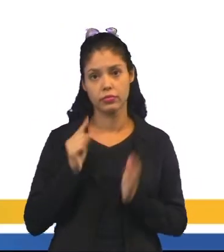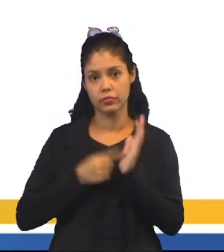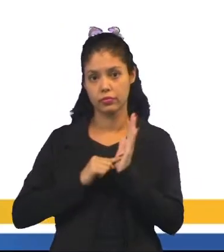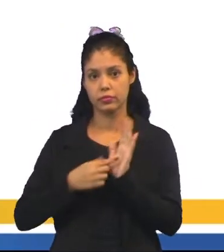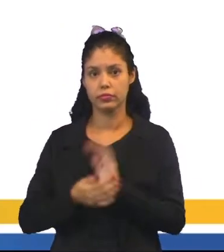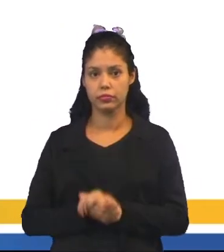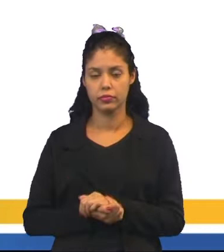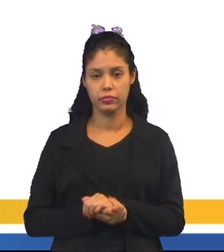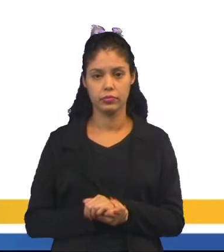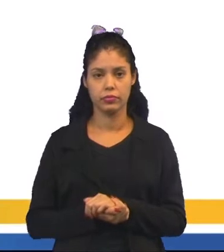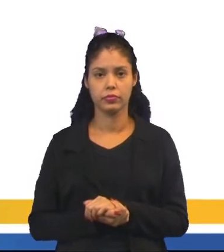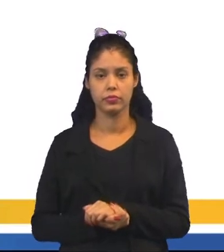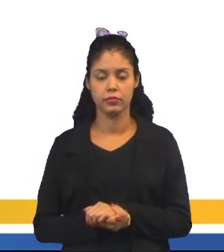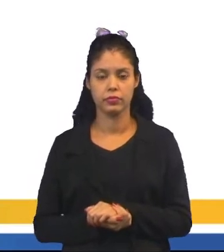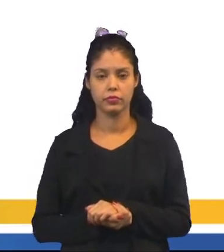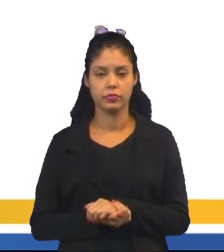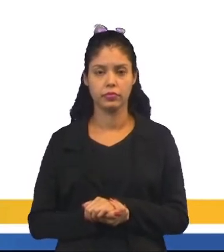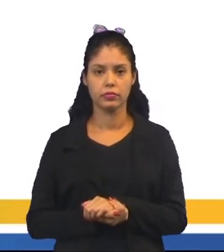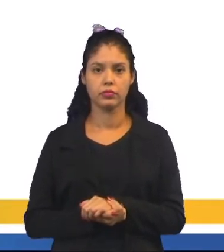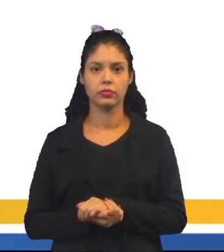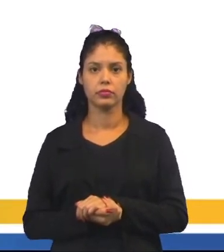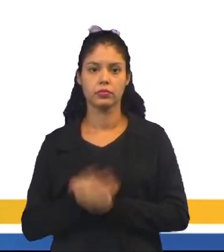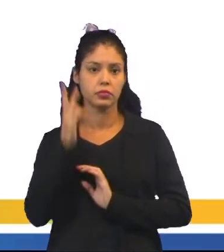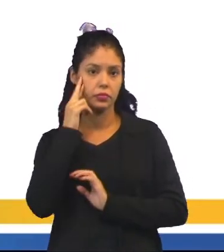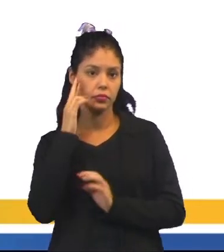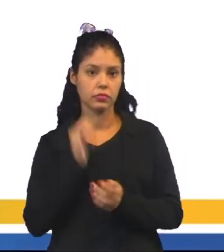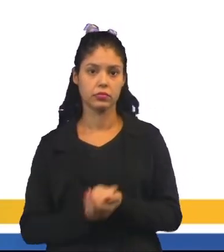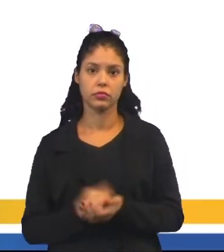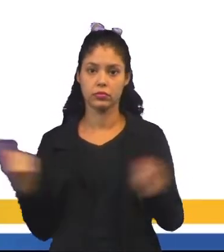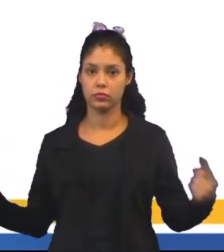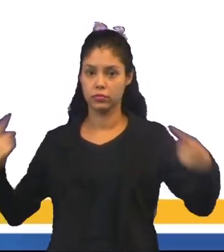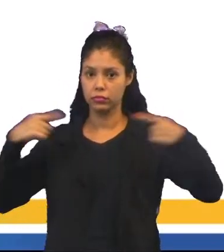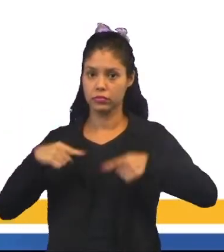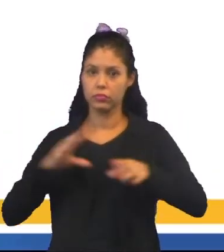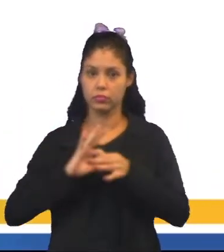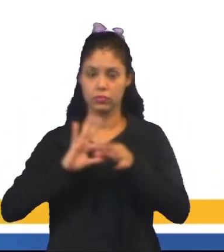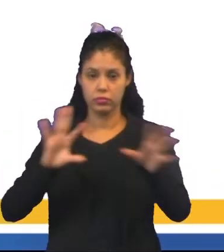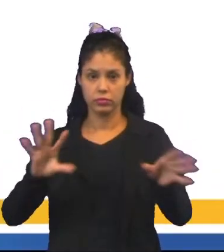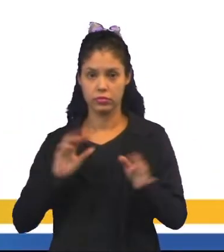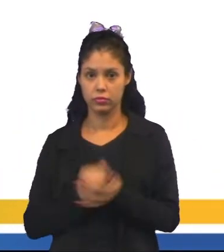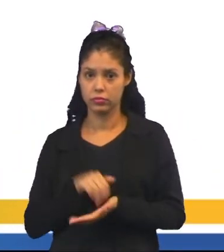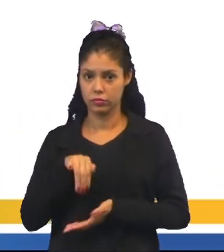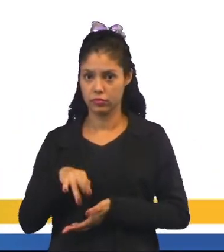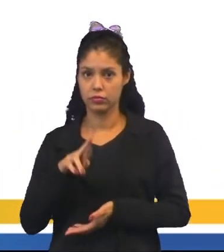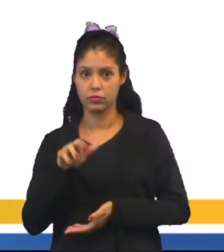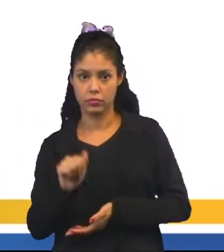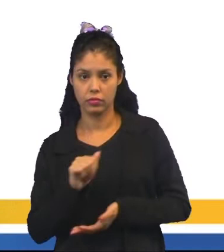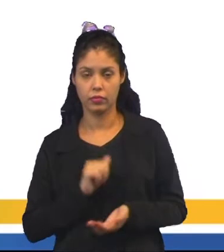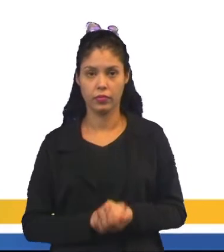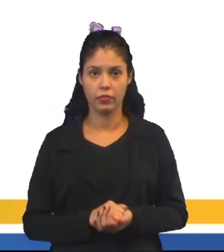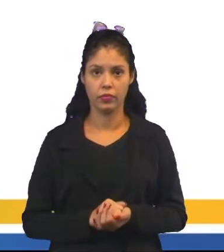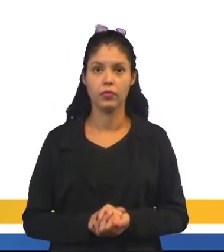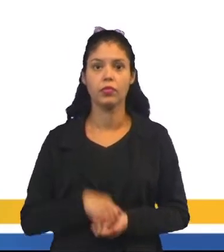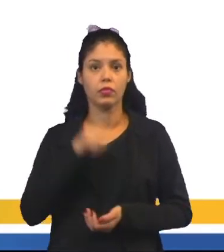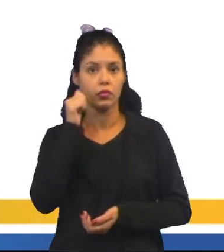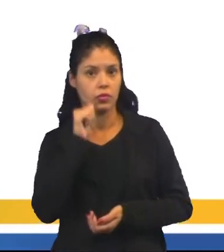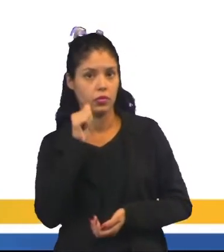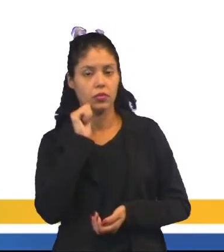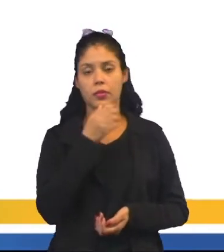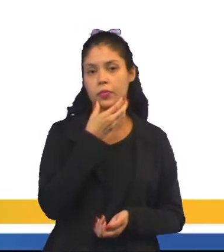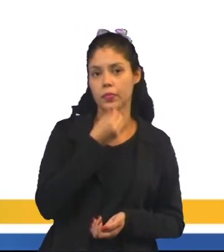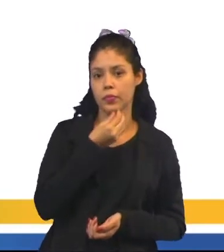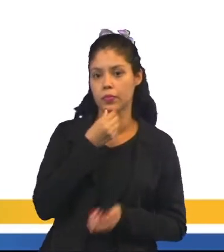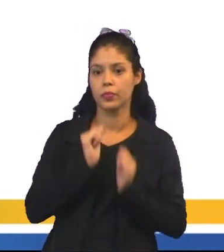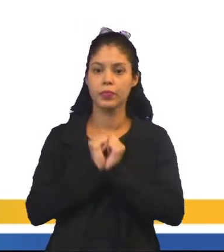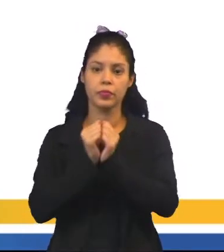definir ali? Algumas coisas que são bem comuns. As competições são em estilo livre, mista, ou seja, meninos